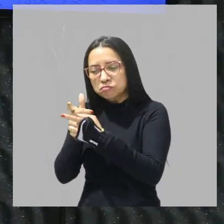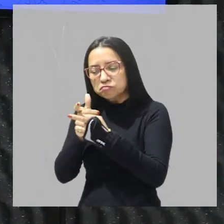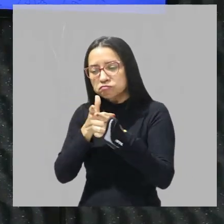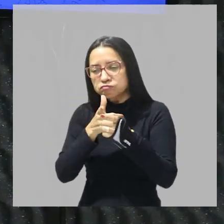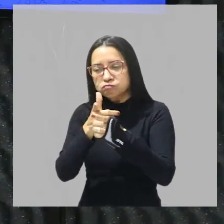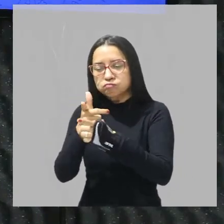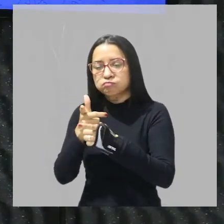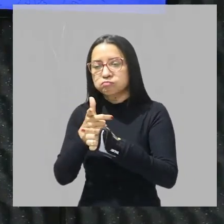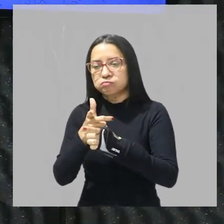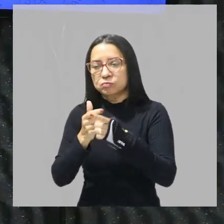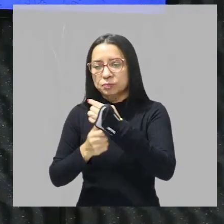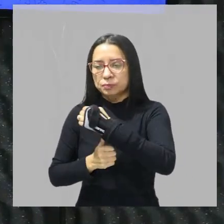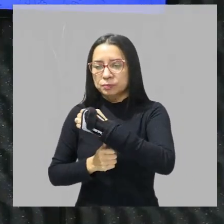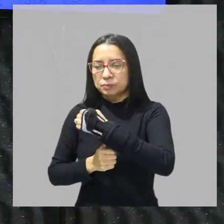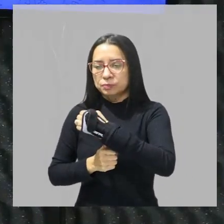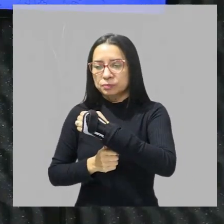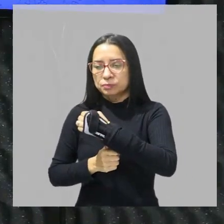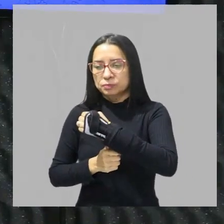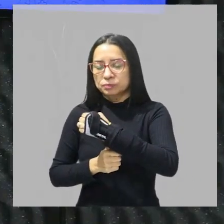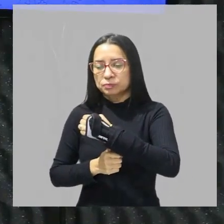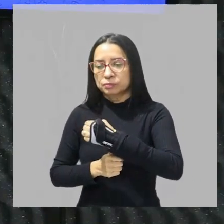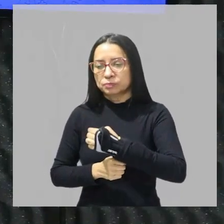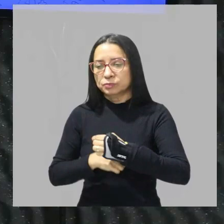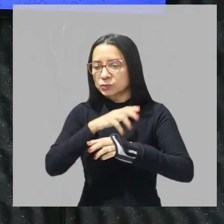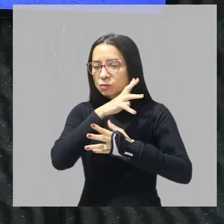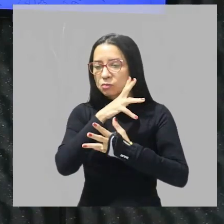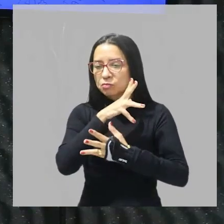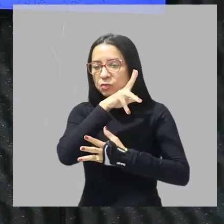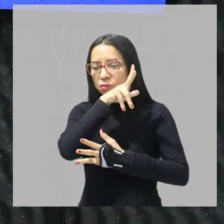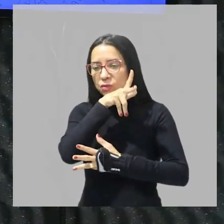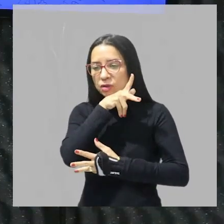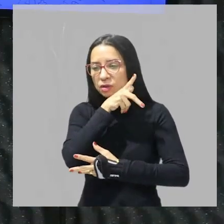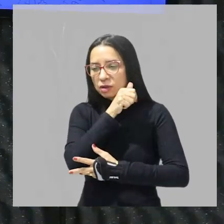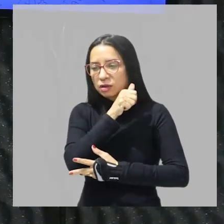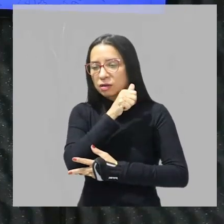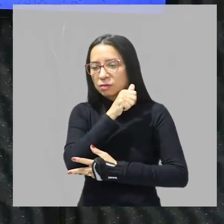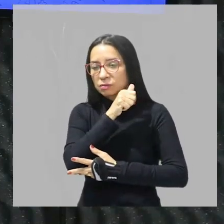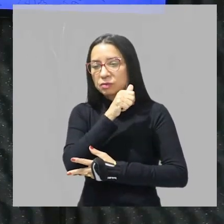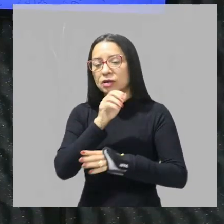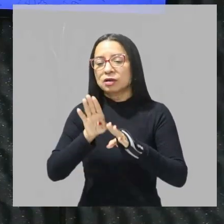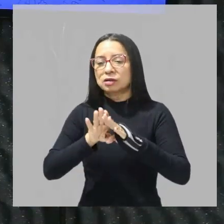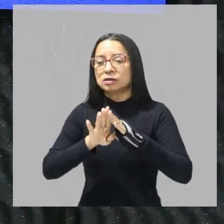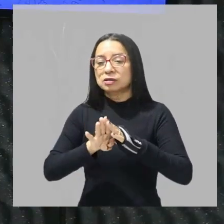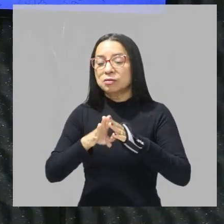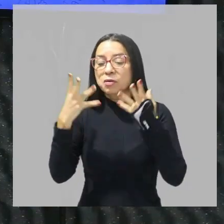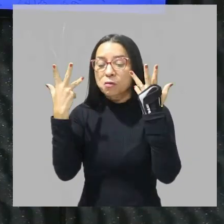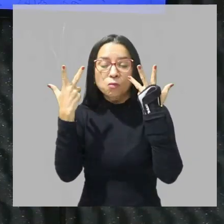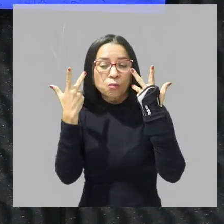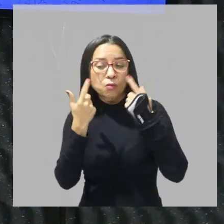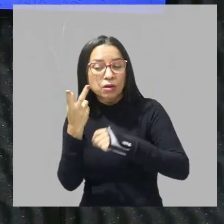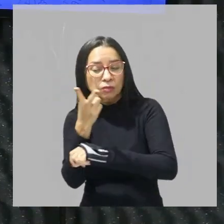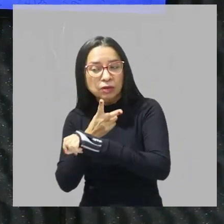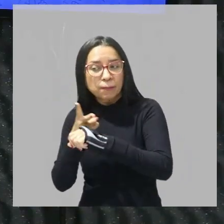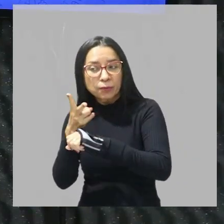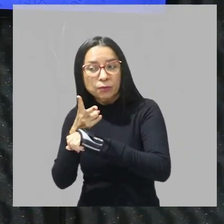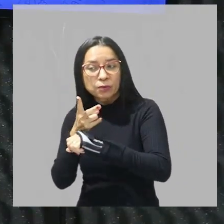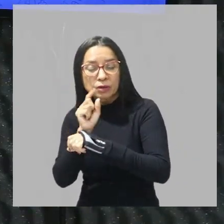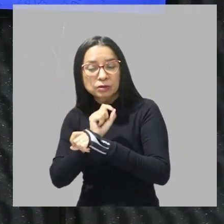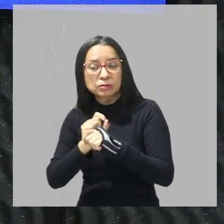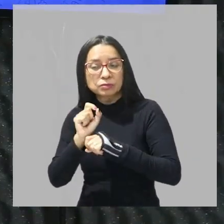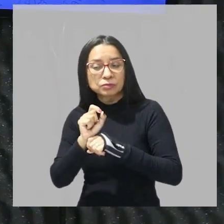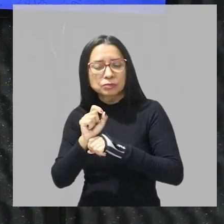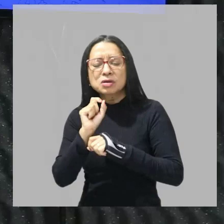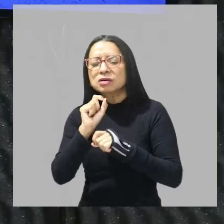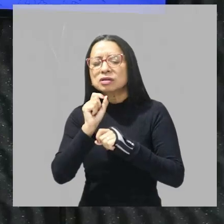esse felino aí, e um felino ao mesmo tempo está caçando ele. Olha só, quem será que vai comer quem? E veja que lá em cima